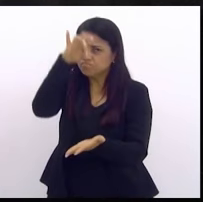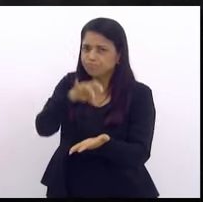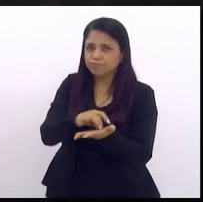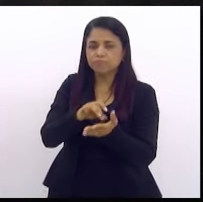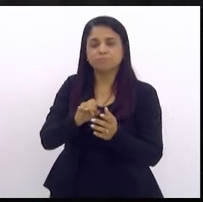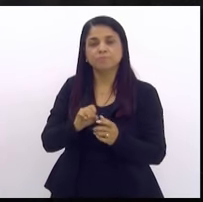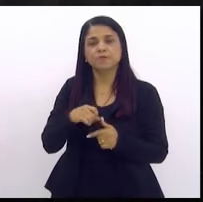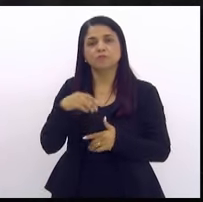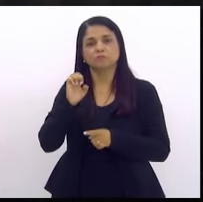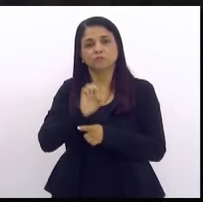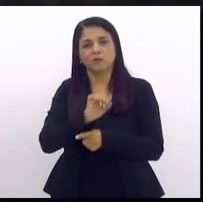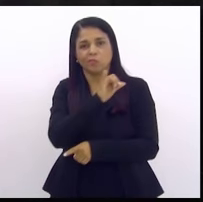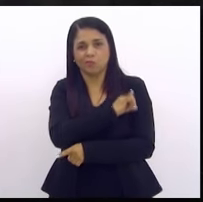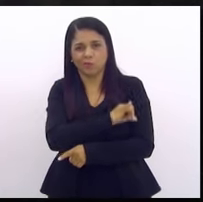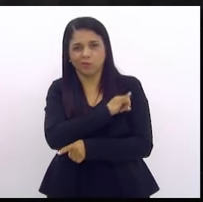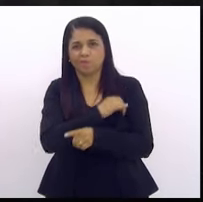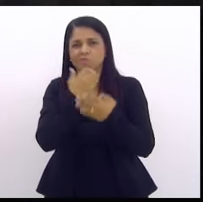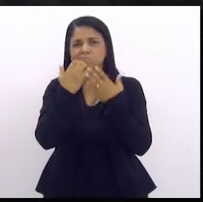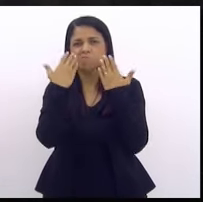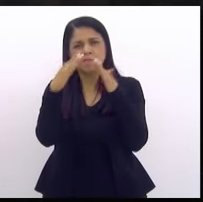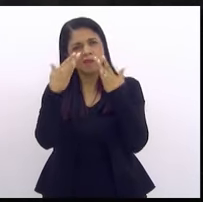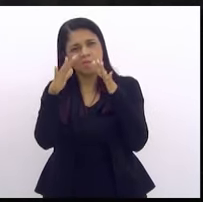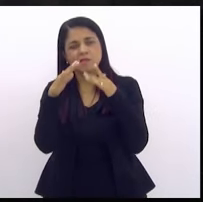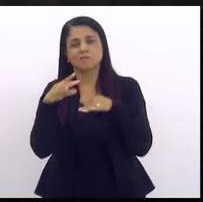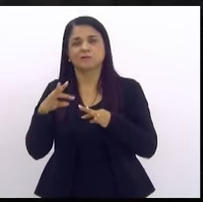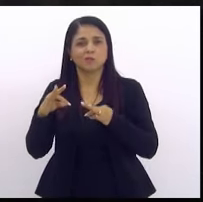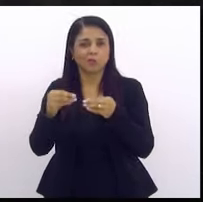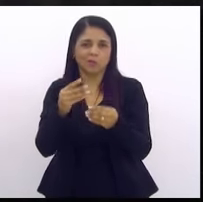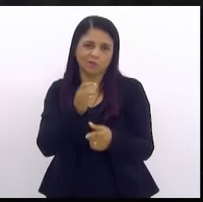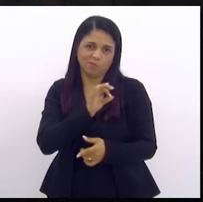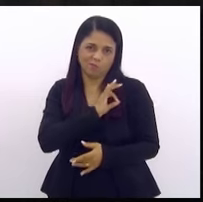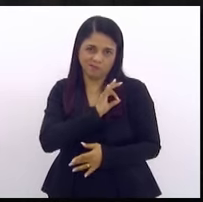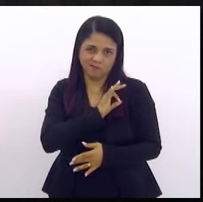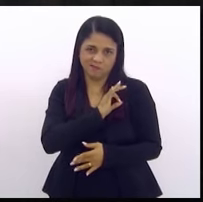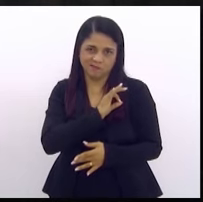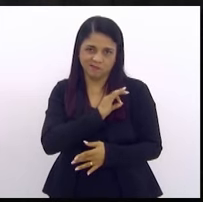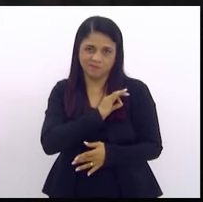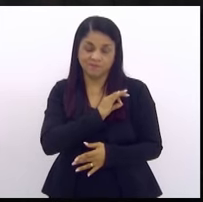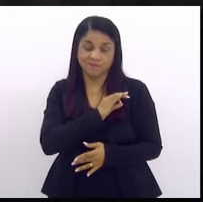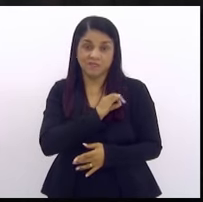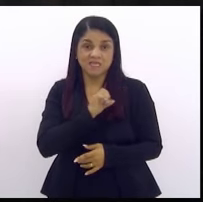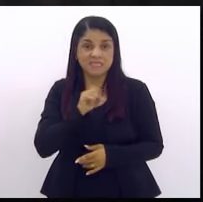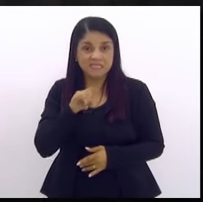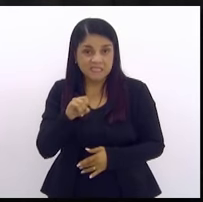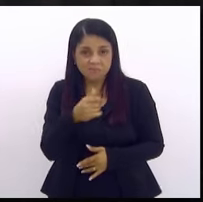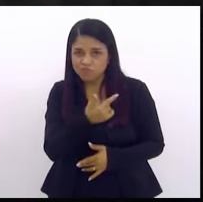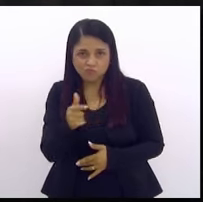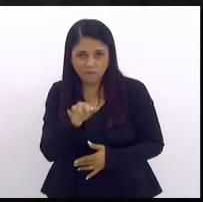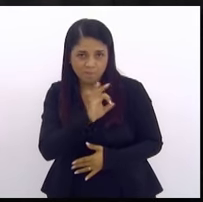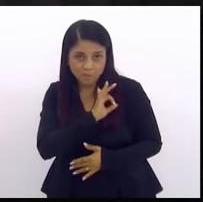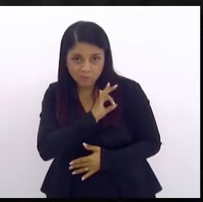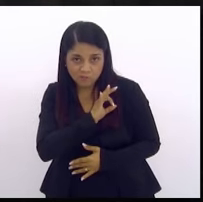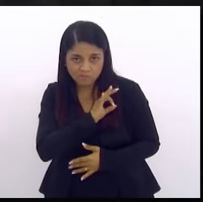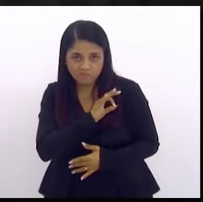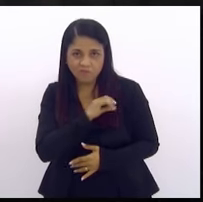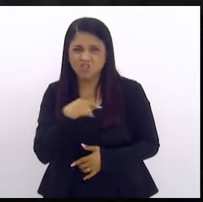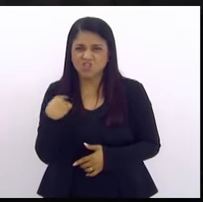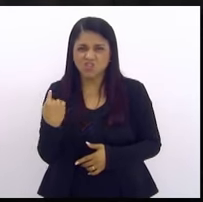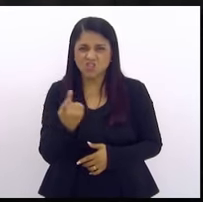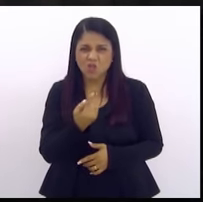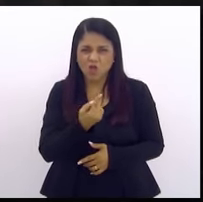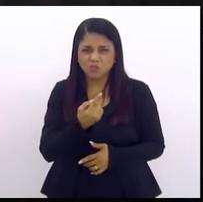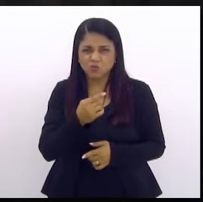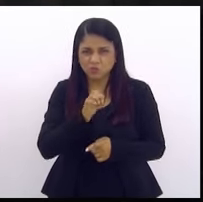pelo nosso estado do Rio de Janeiro. Parabéns a todos vocês. Se não fossem vocês, meus irmãos, eu tenho certeza, o nosso Rio de Janeiro